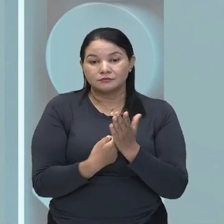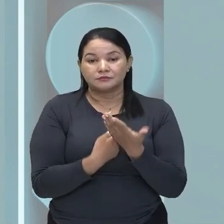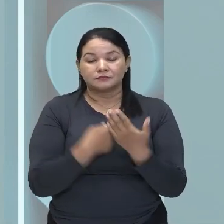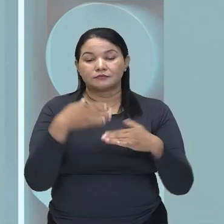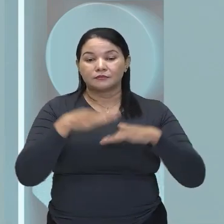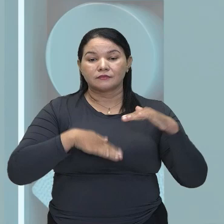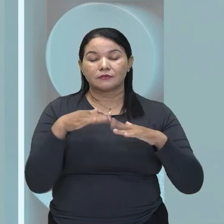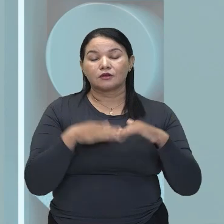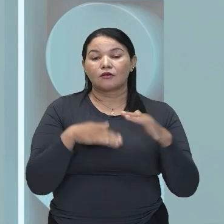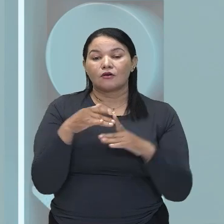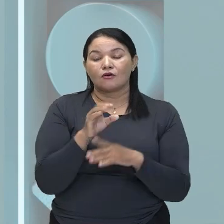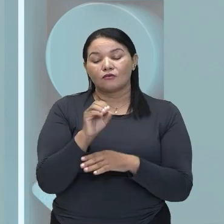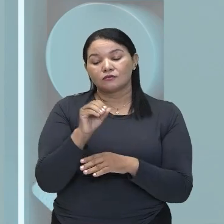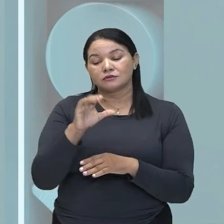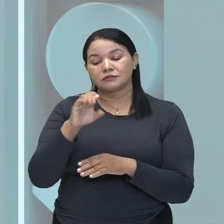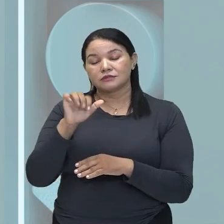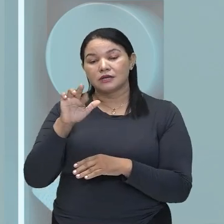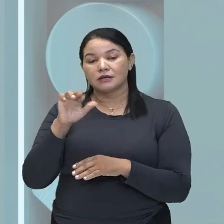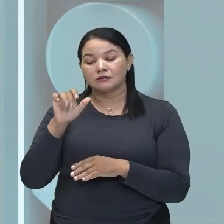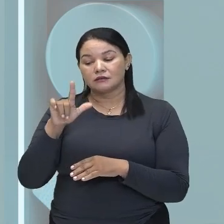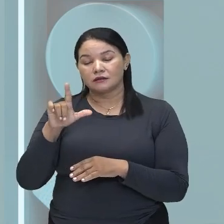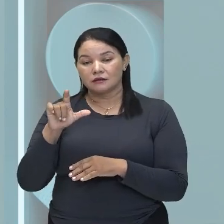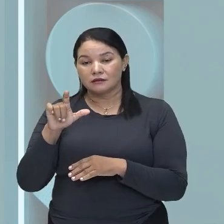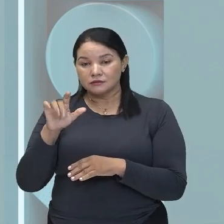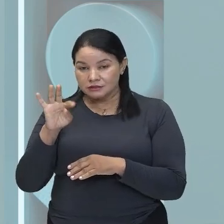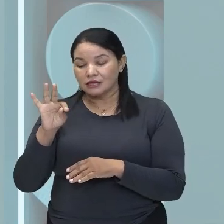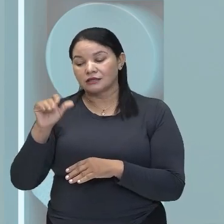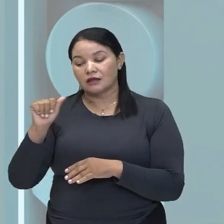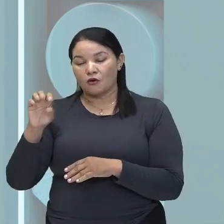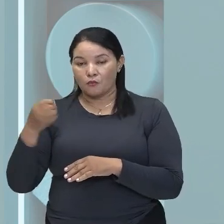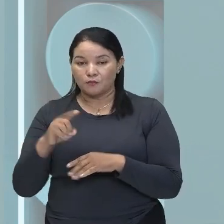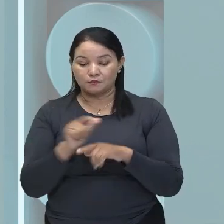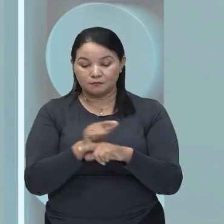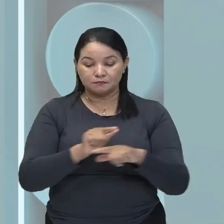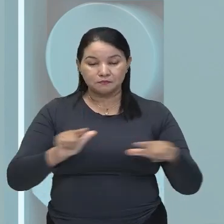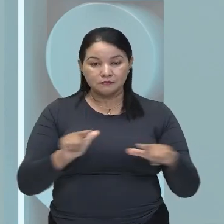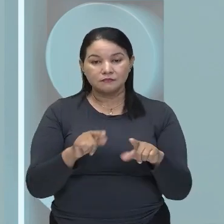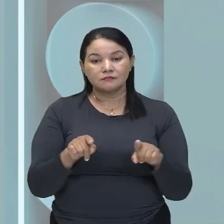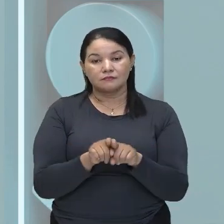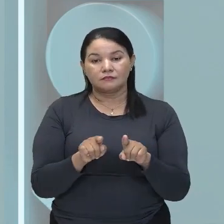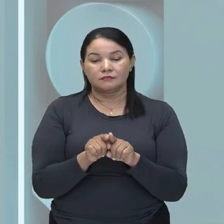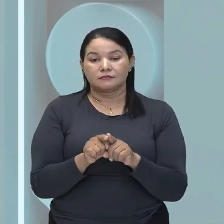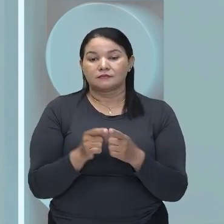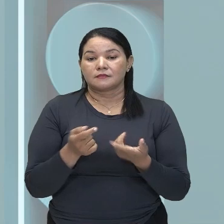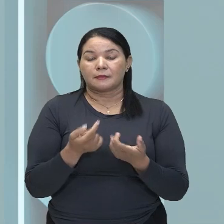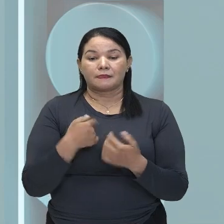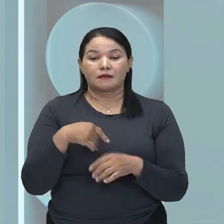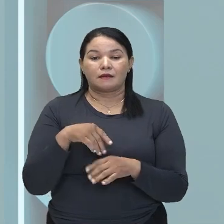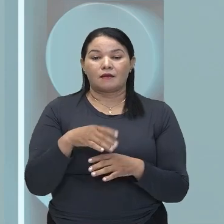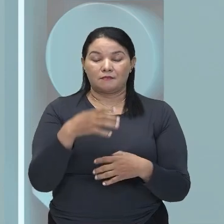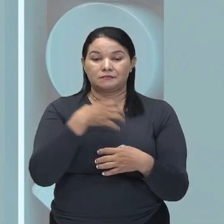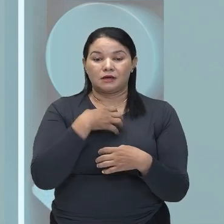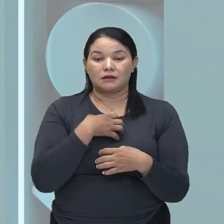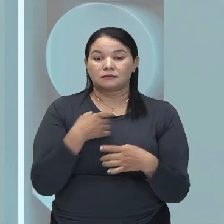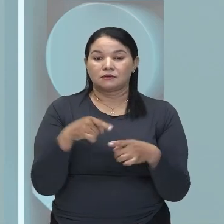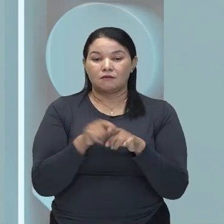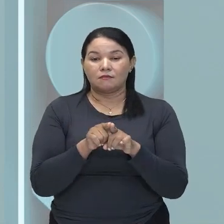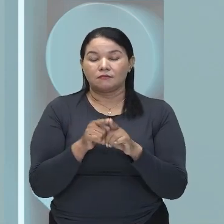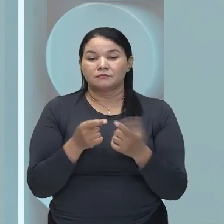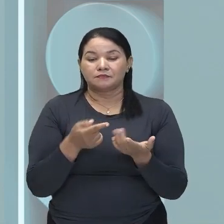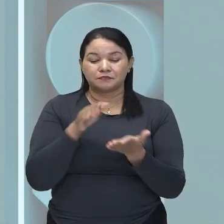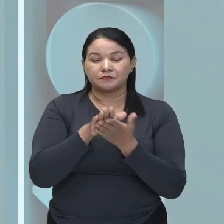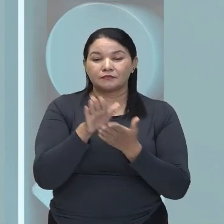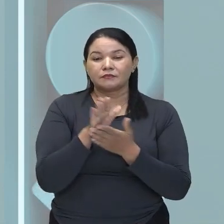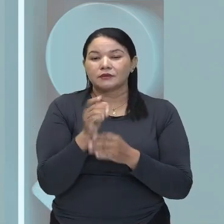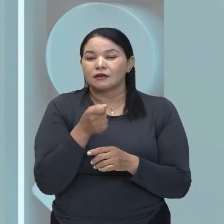enviado como correspondente Ao Sertão da Bahia, Pelo jornal Estado de São Paulo, Para cobrir